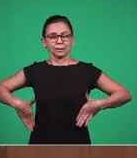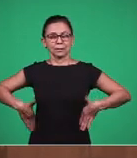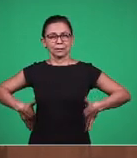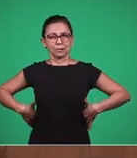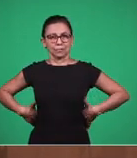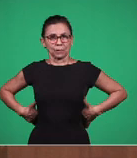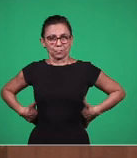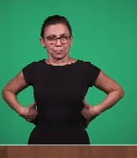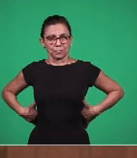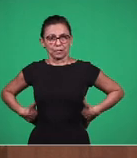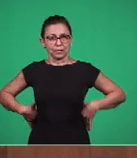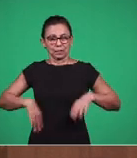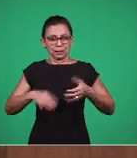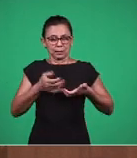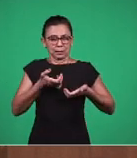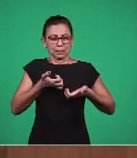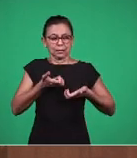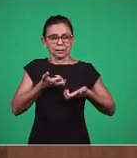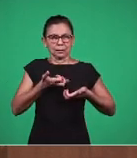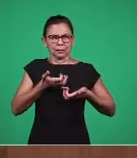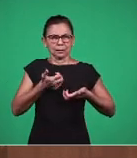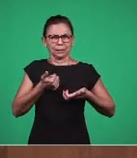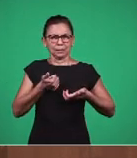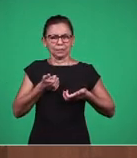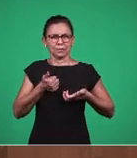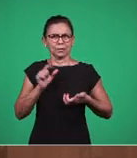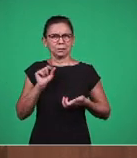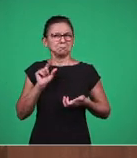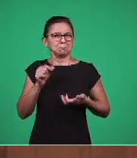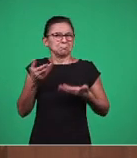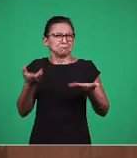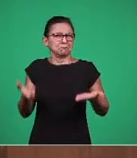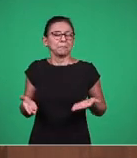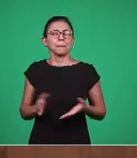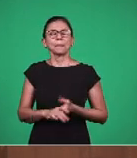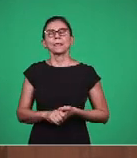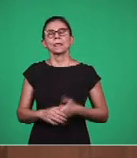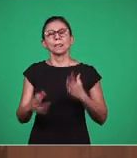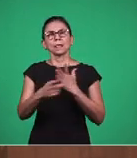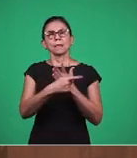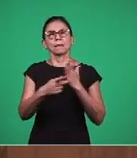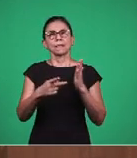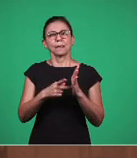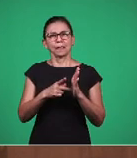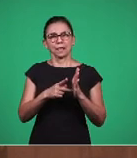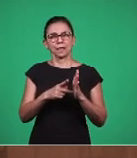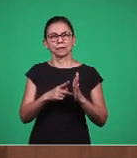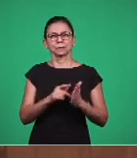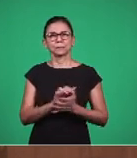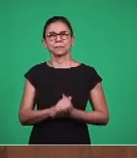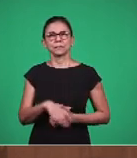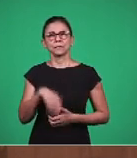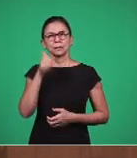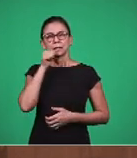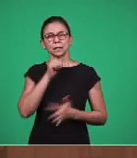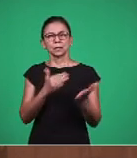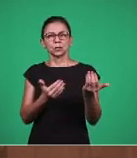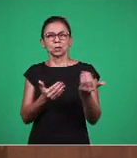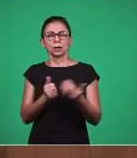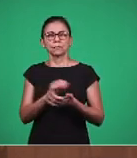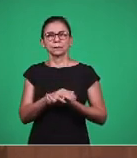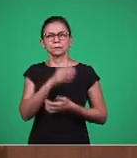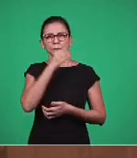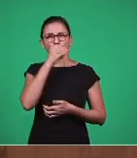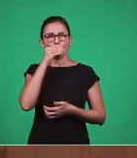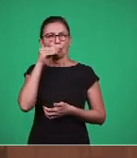vossas candeias. Vamos lembrar o seguinte, na parábola das virgens, nós vamos encontrar as